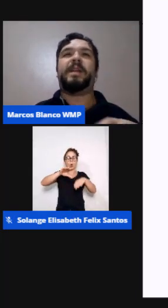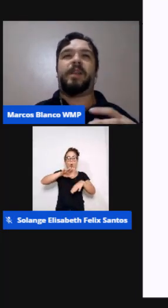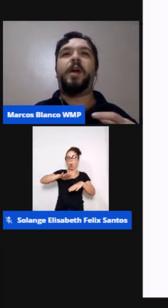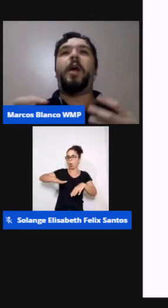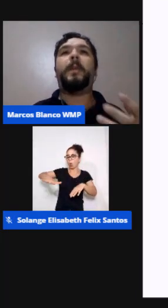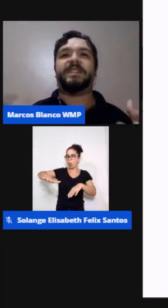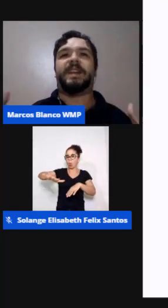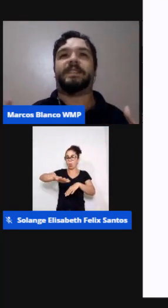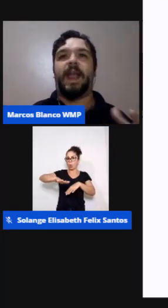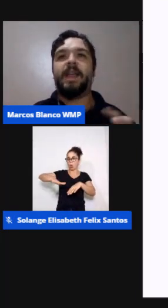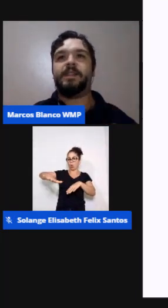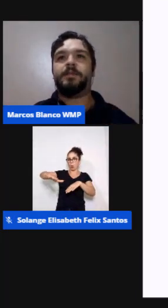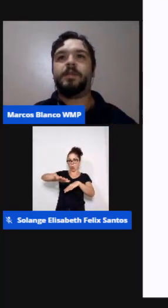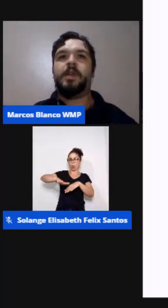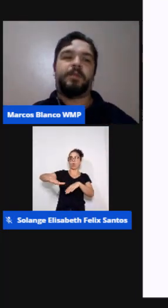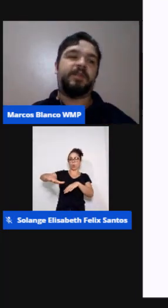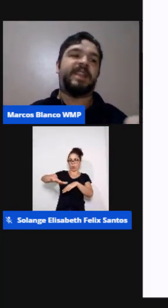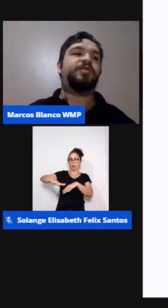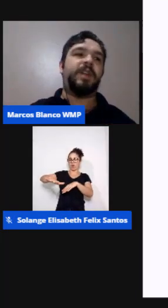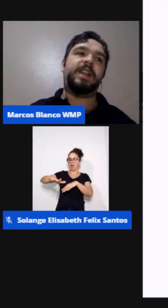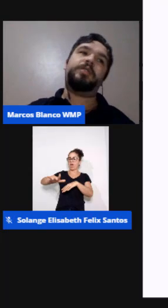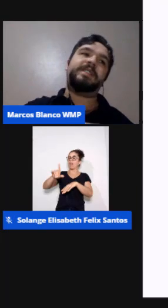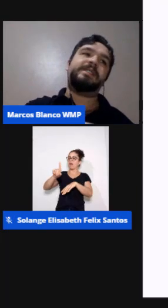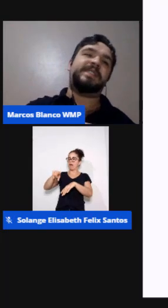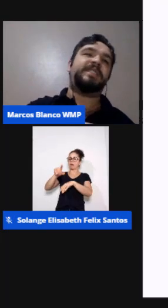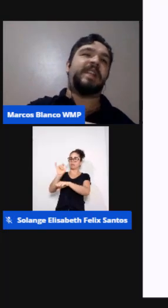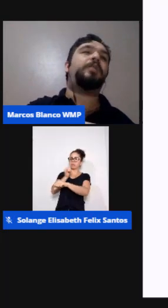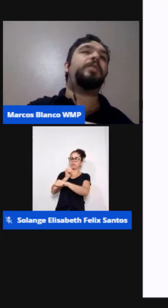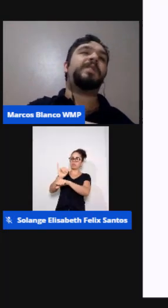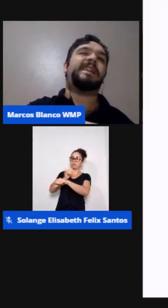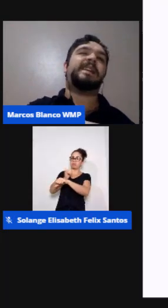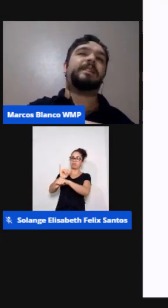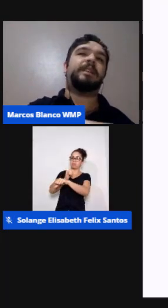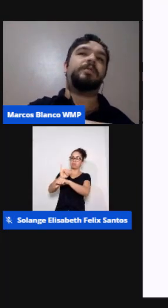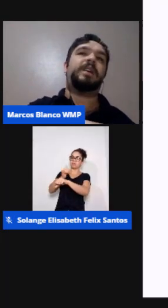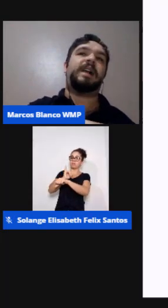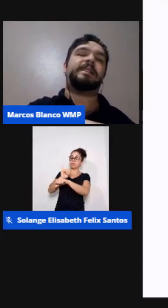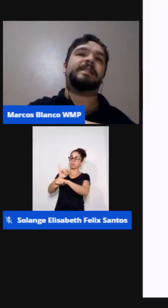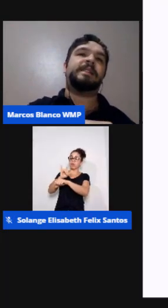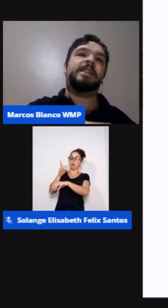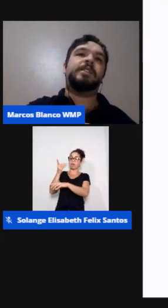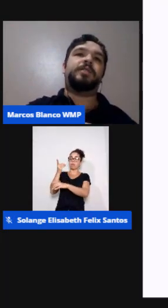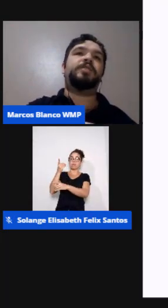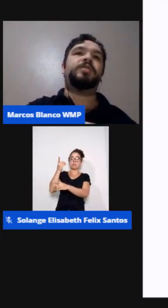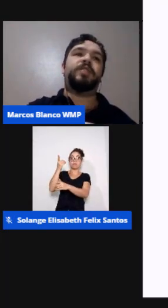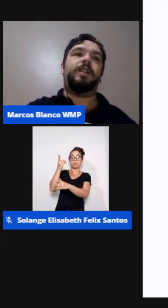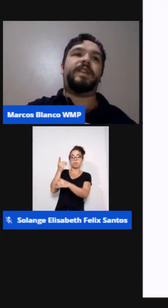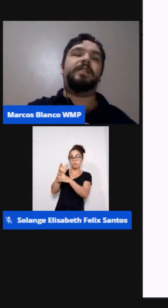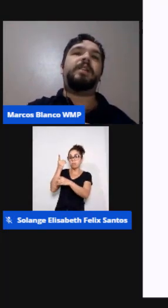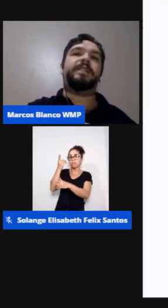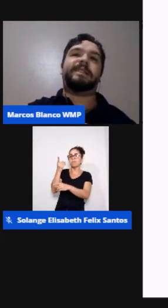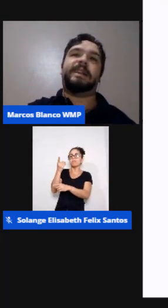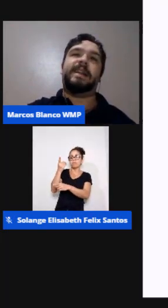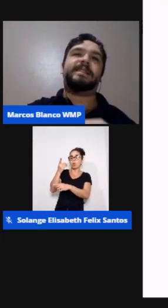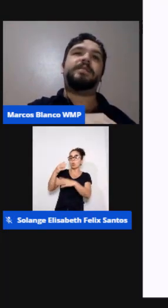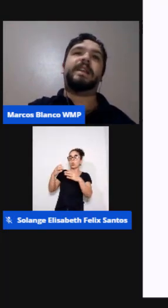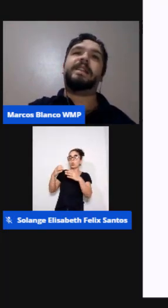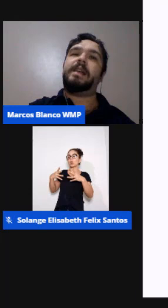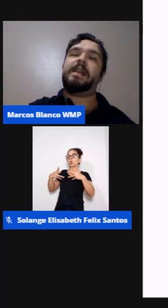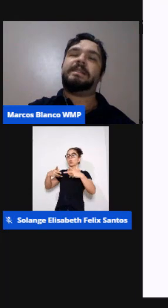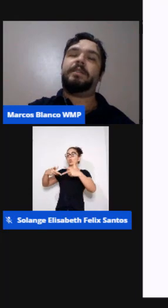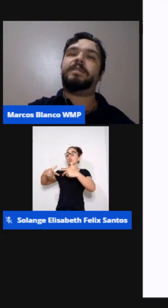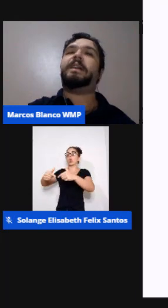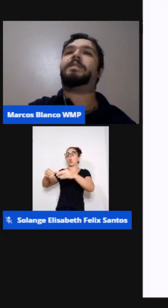Né? É uma estratégia que você acha um criador, se ela colocasse todos os ovos ali, o que